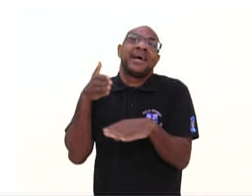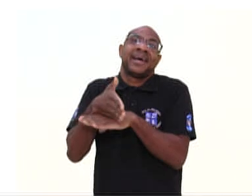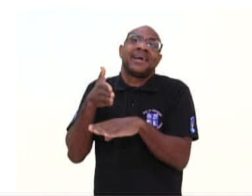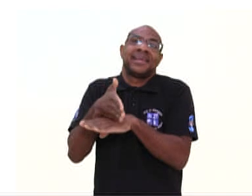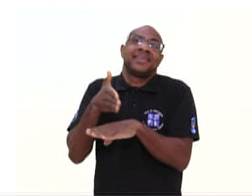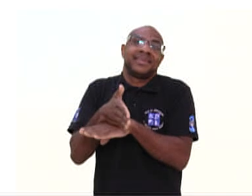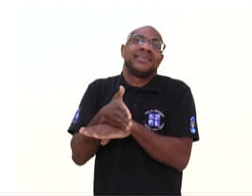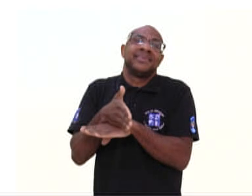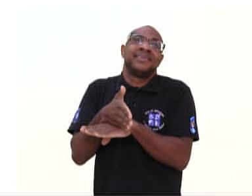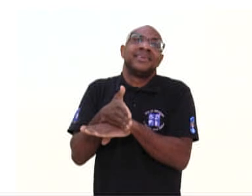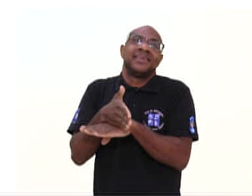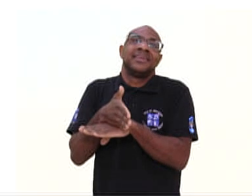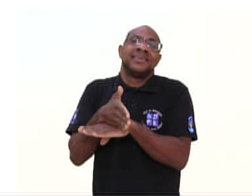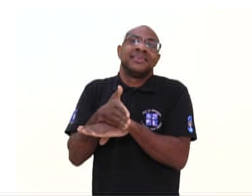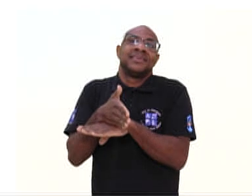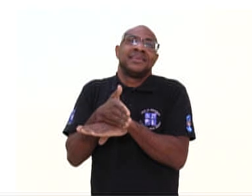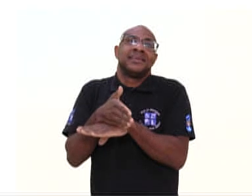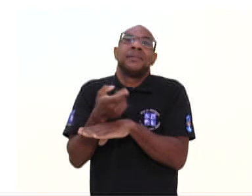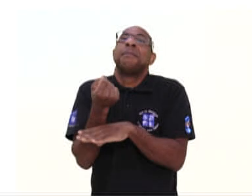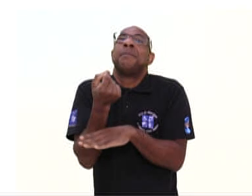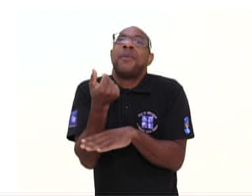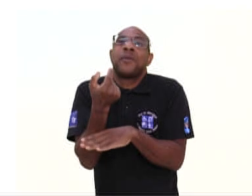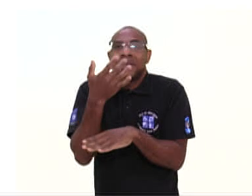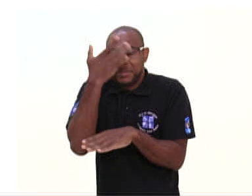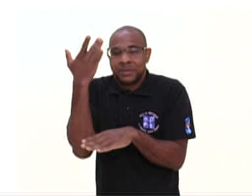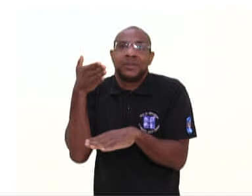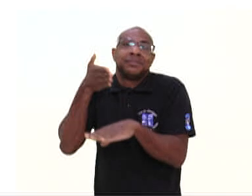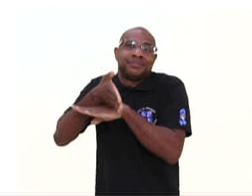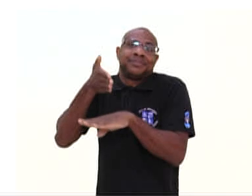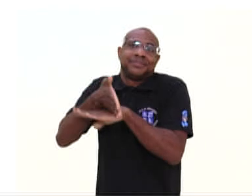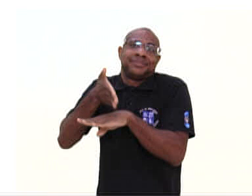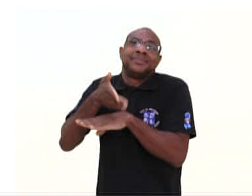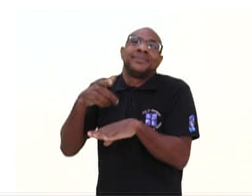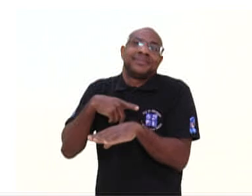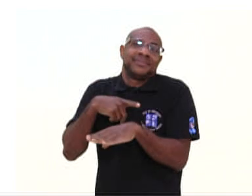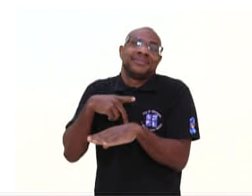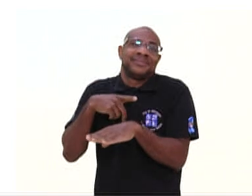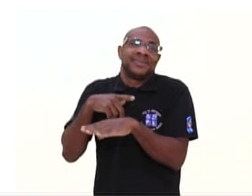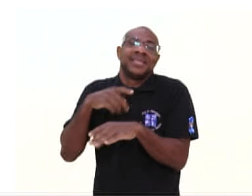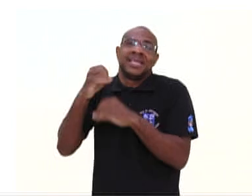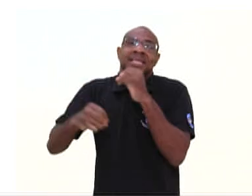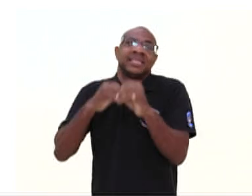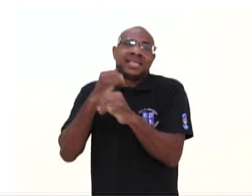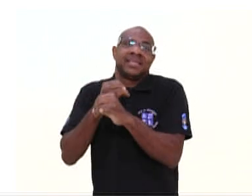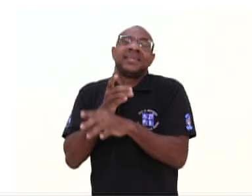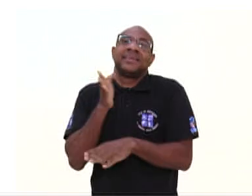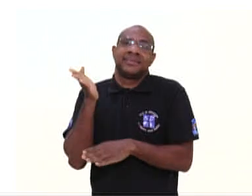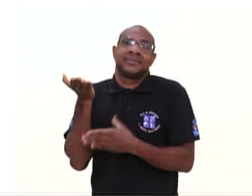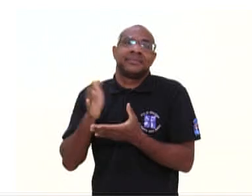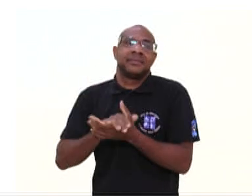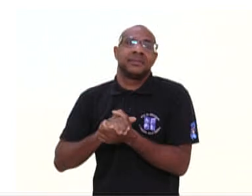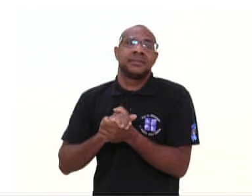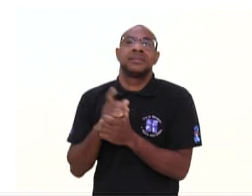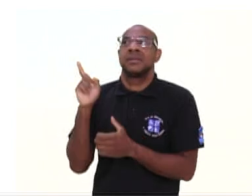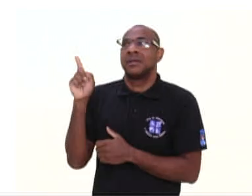consigo reconhecer isso observando a legenda e cruzando essa informação com as barras e o seu avanço, né?